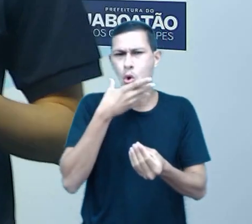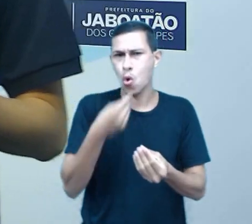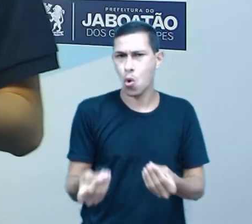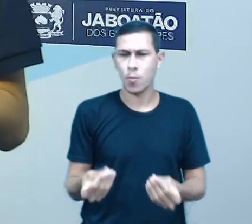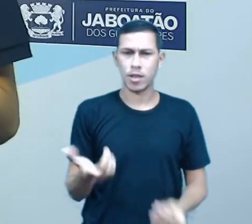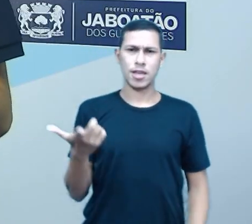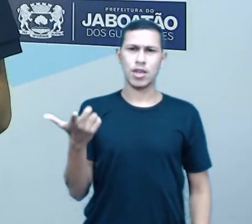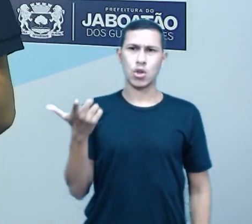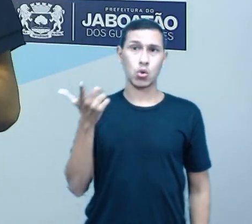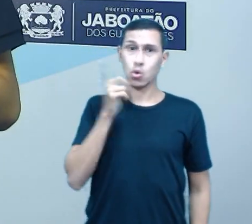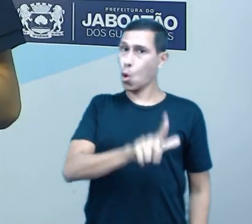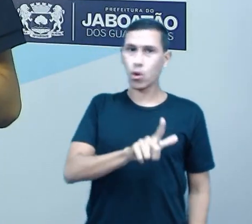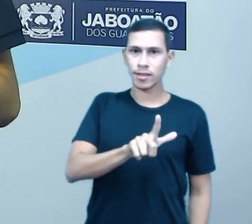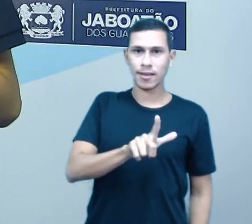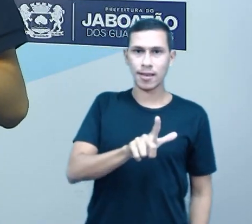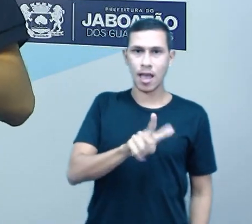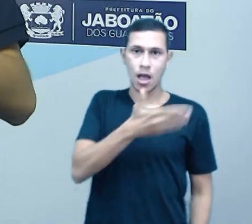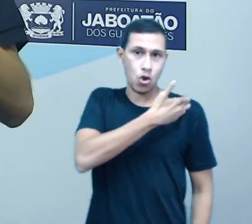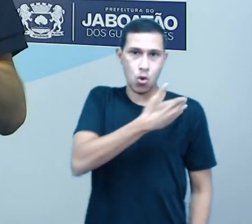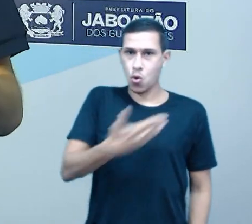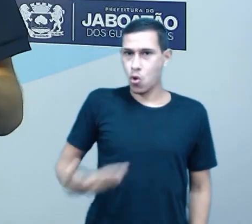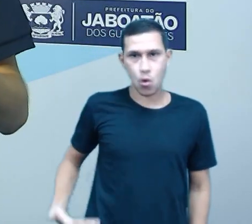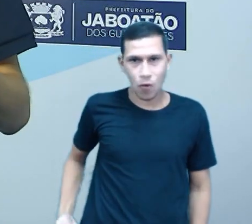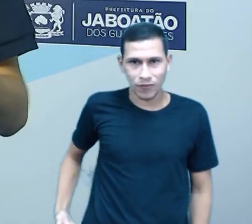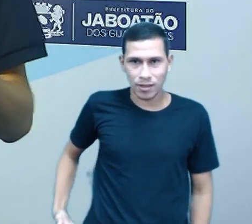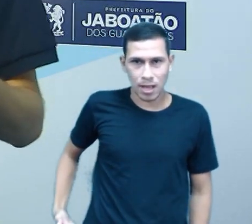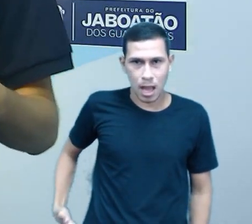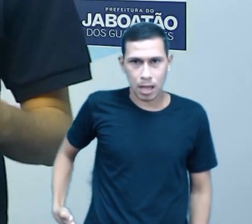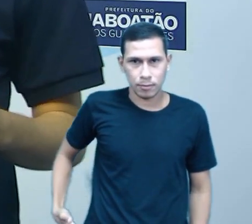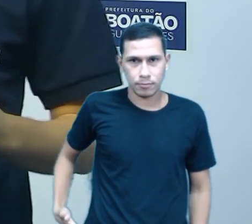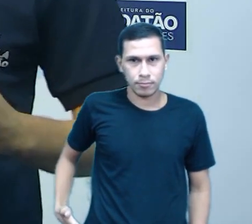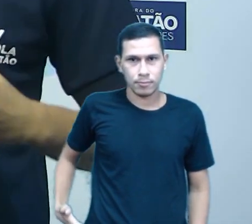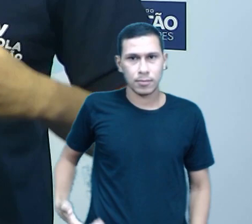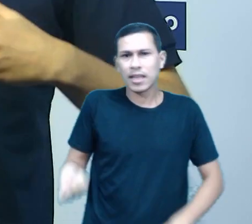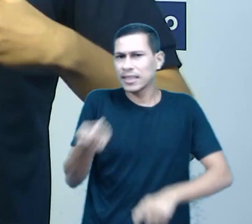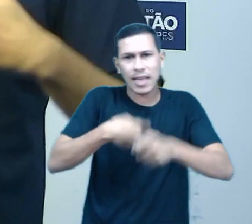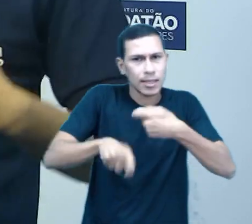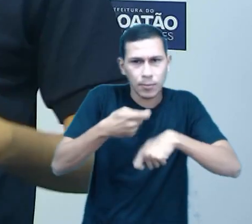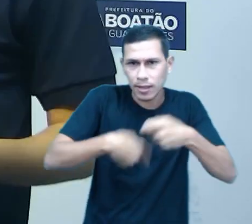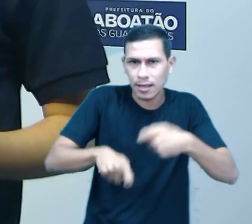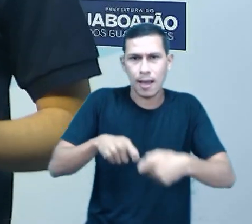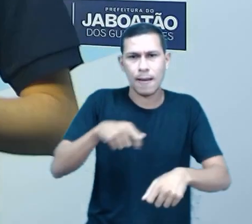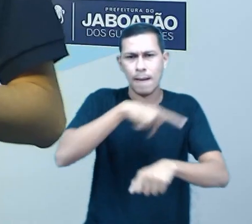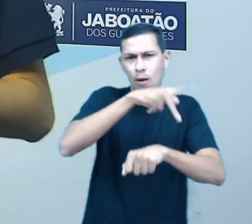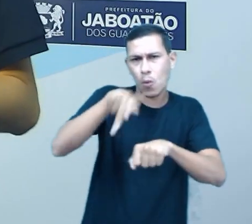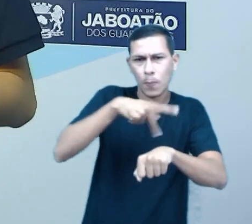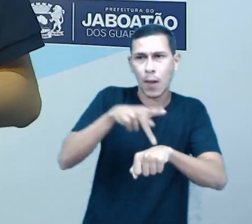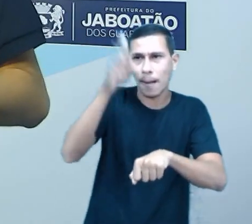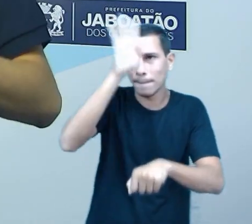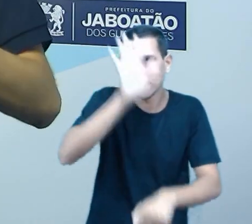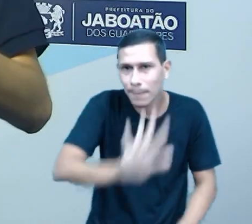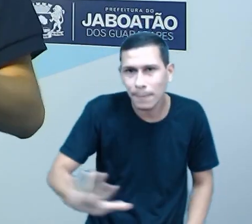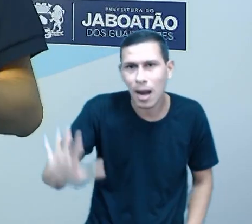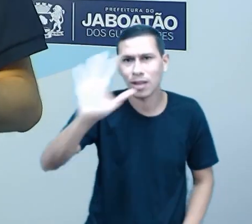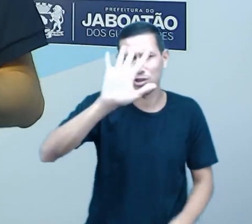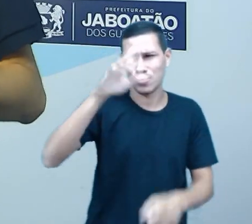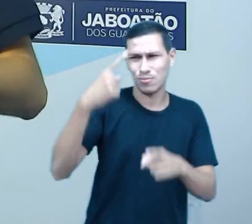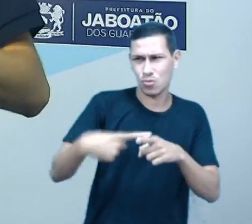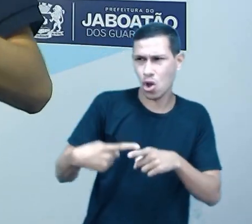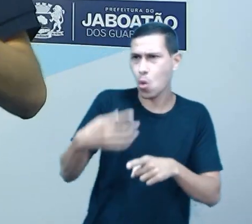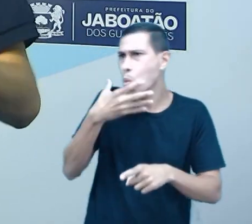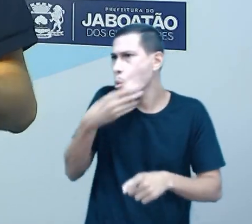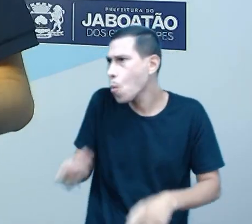para governar o país, governar o império, ok? Ele está sendo representado aí como um homem